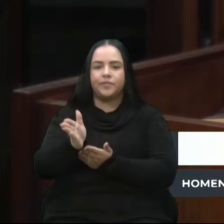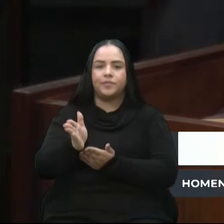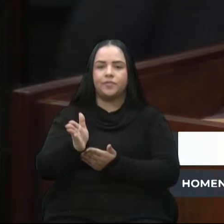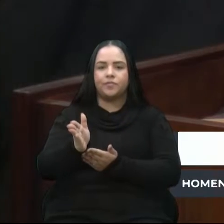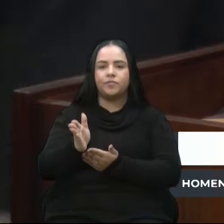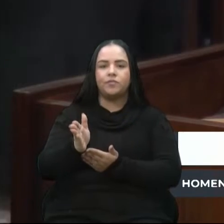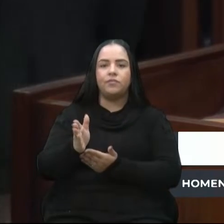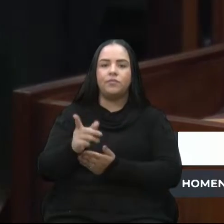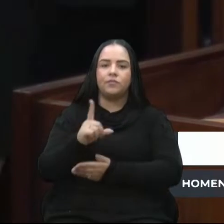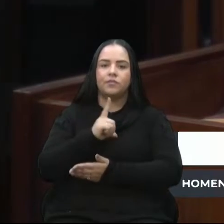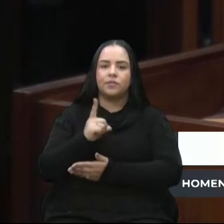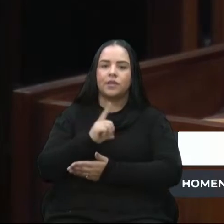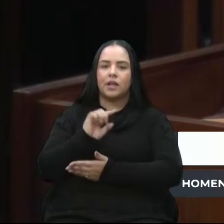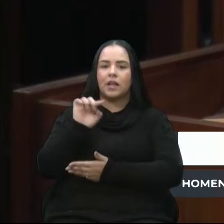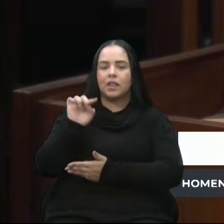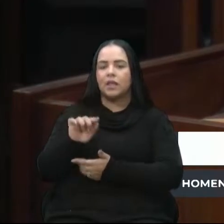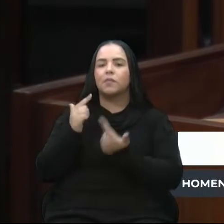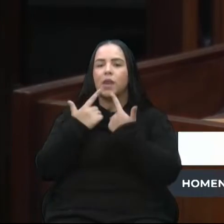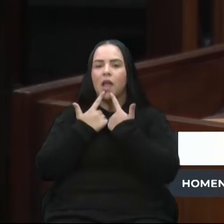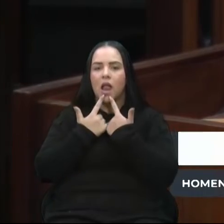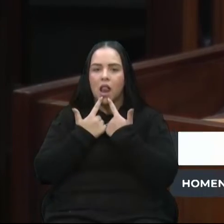que as línguas